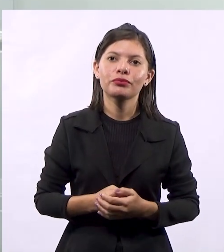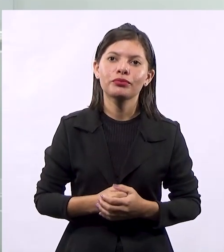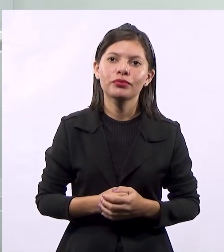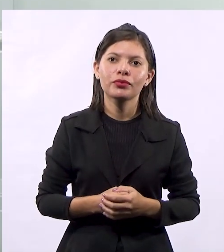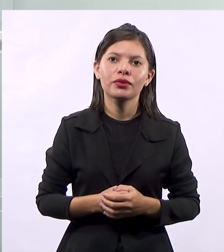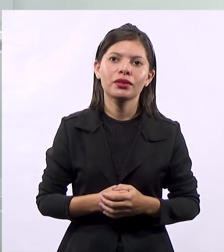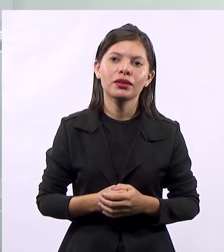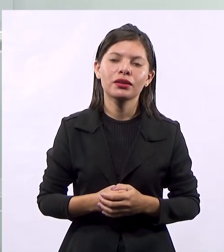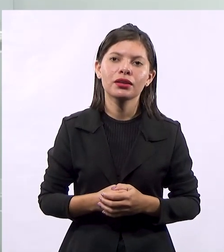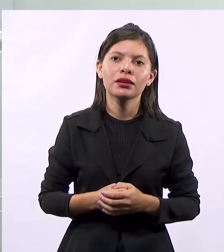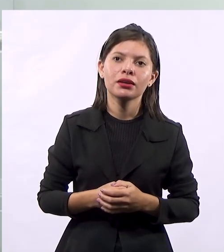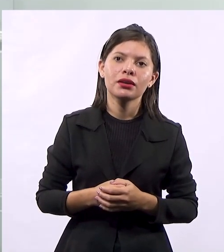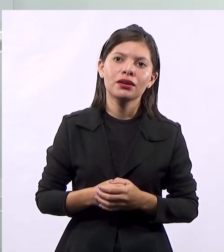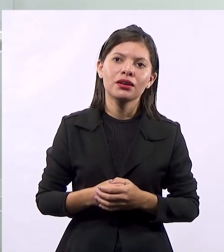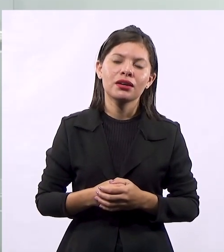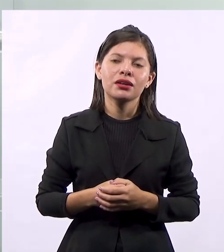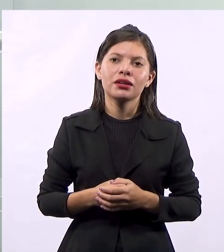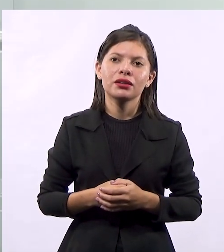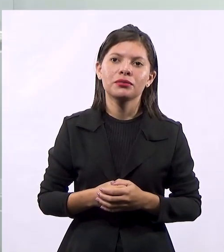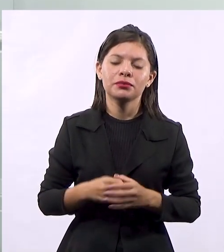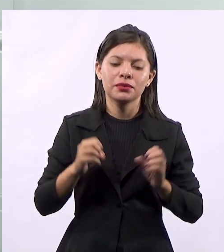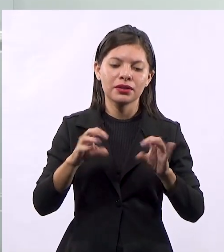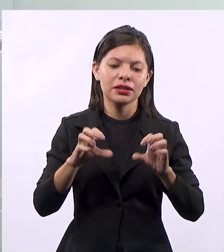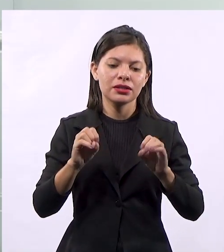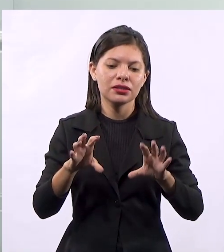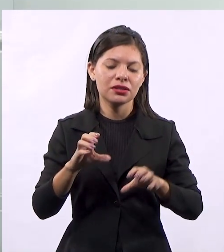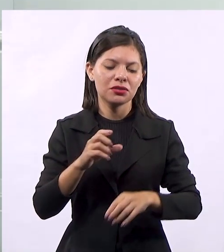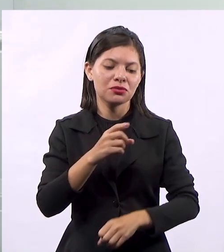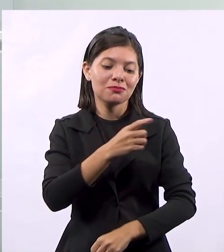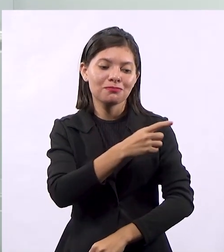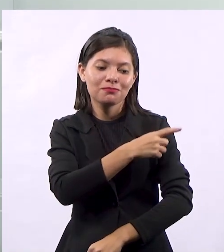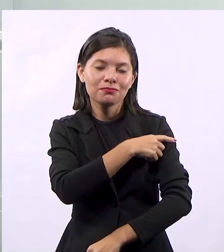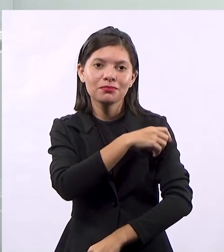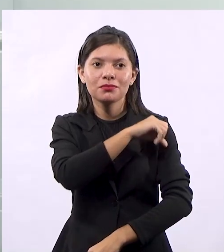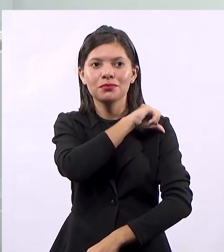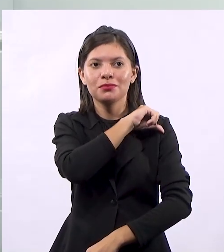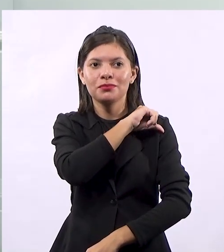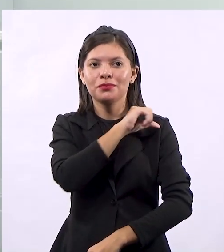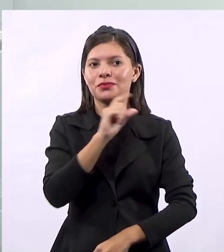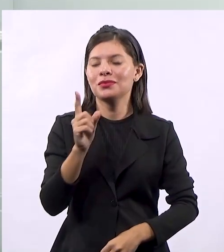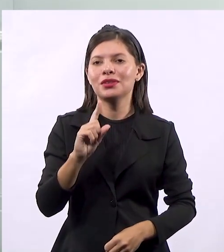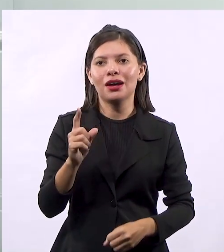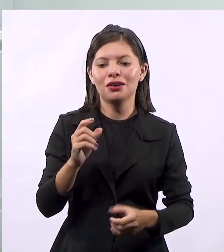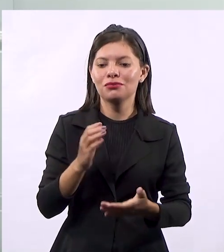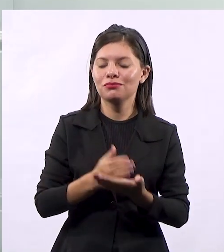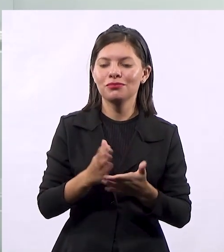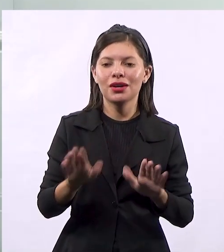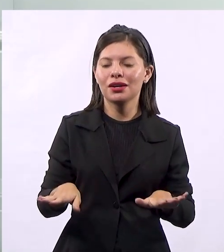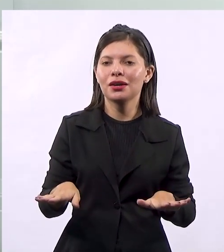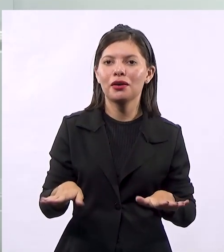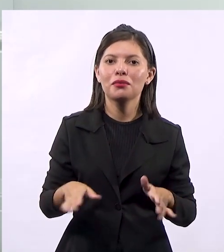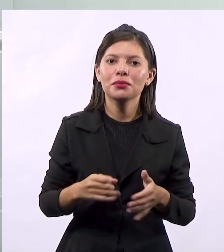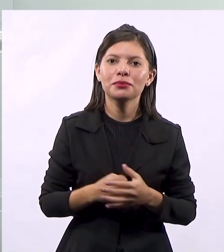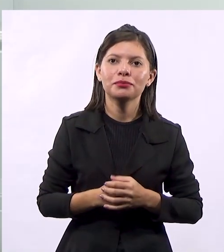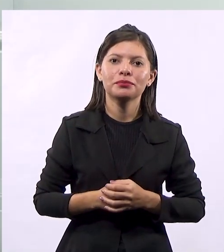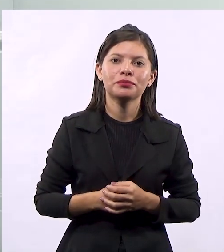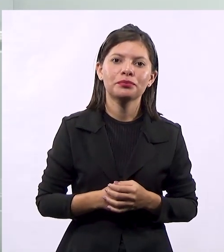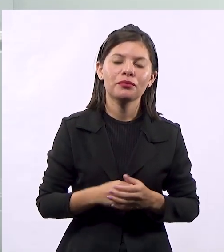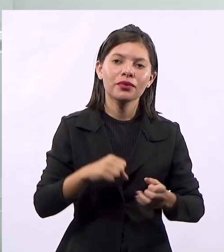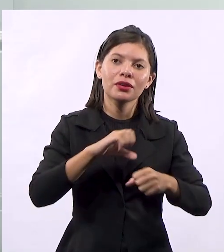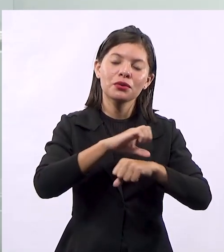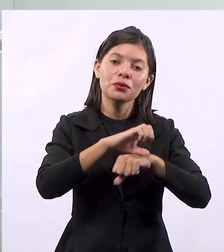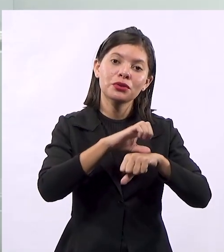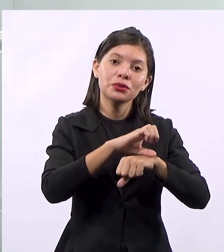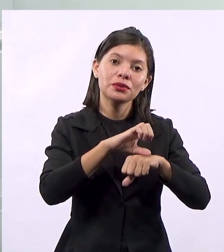Grande parte da população brasileira, às vezes, nem termina o ensino fundamental, às vezes nem acessa